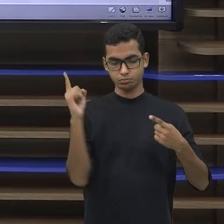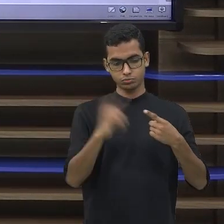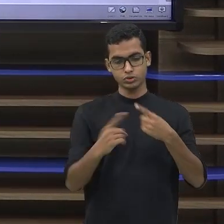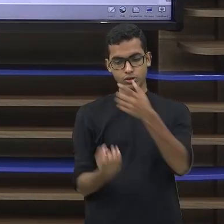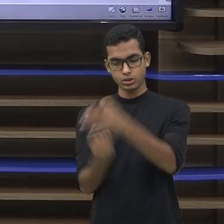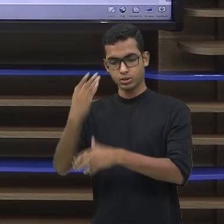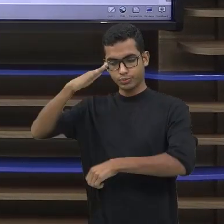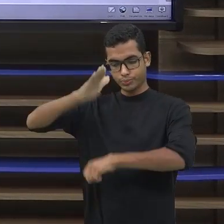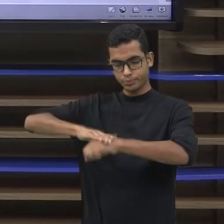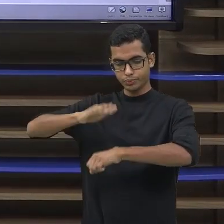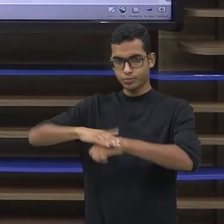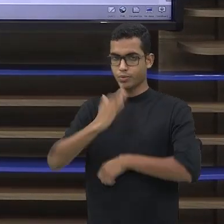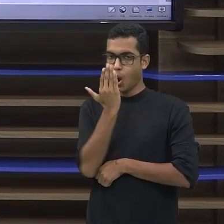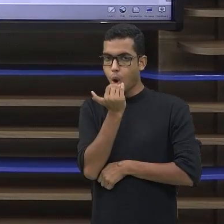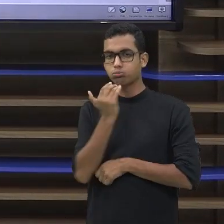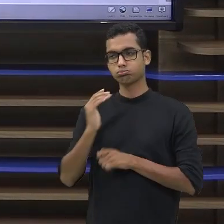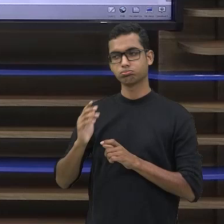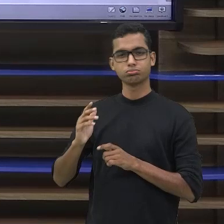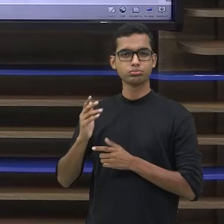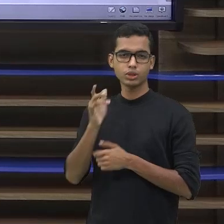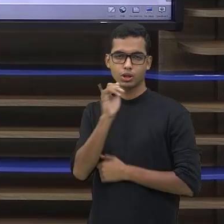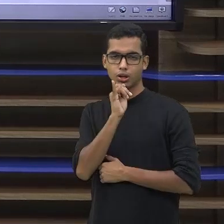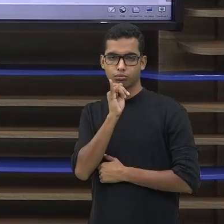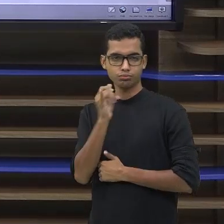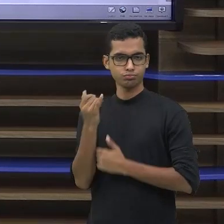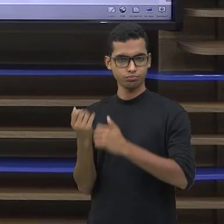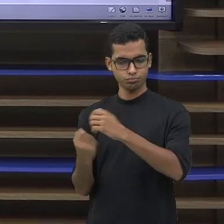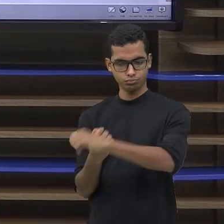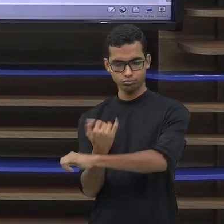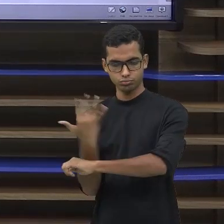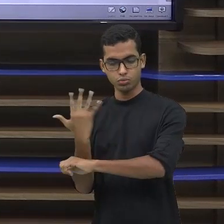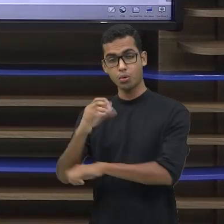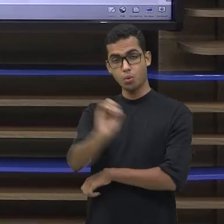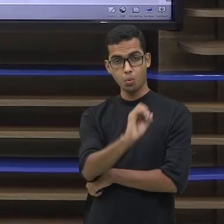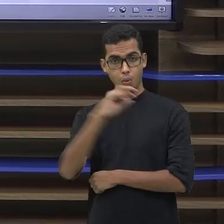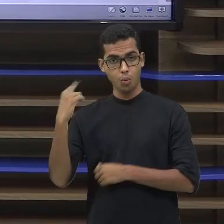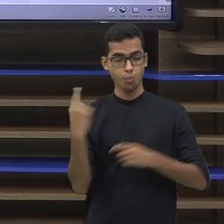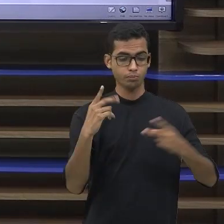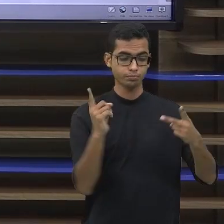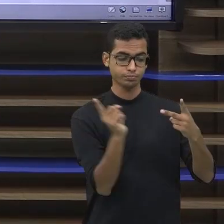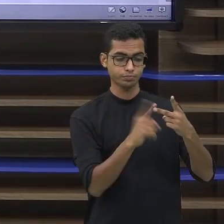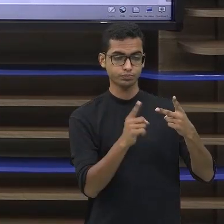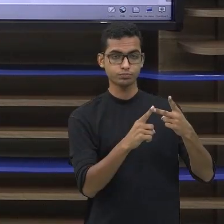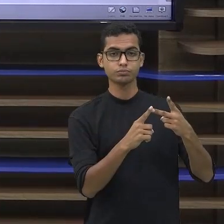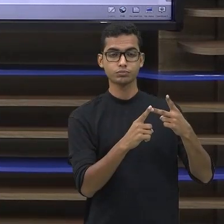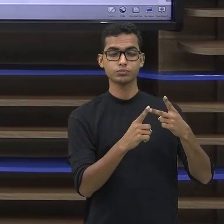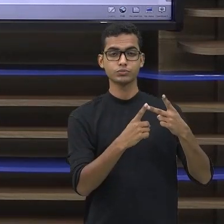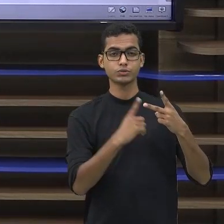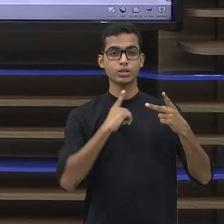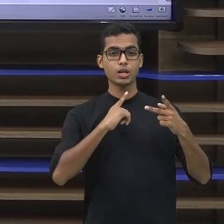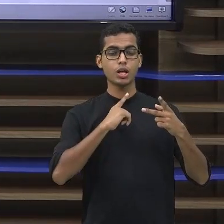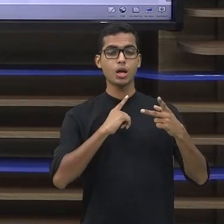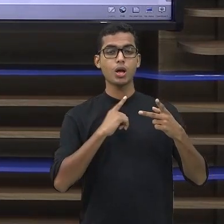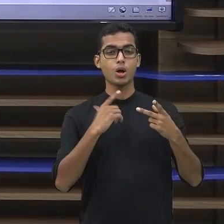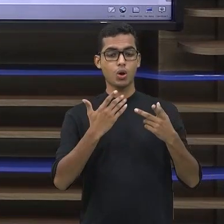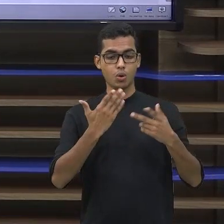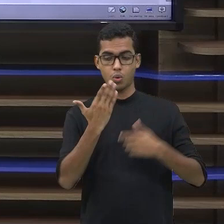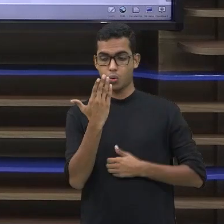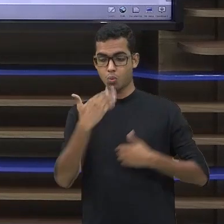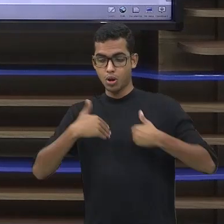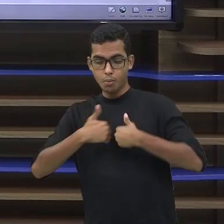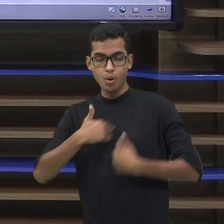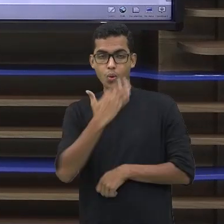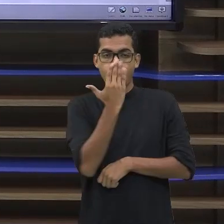próprio alimento, como as plantas, por meio da fotossíntese, ou o ser, ele vai se alimentar de outro. Aí a gente chama ele